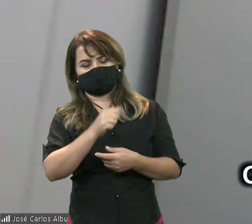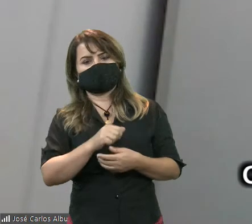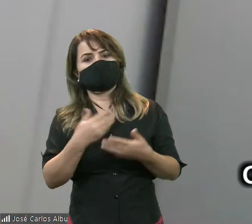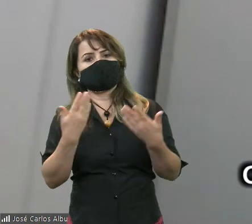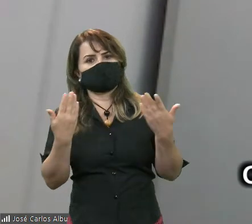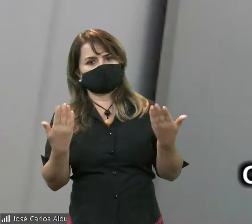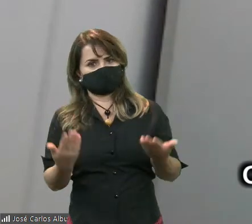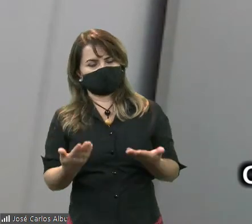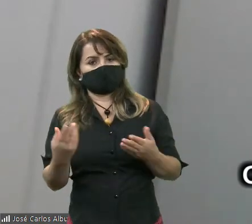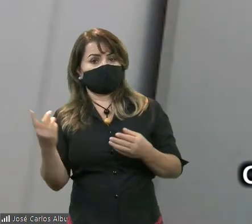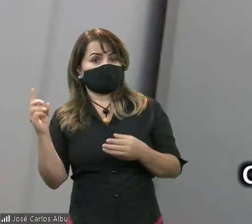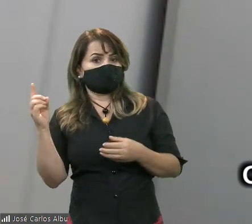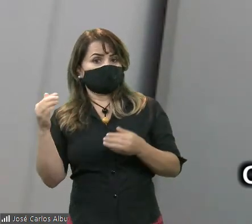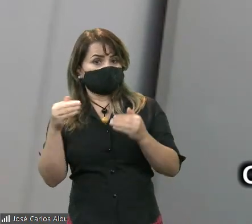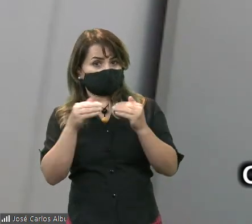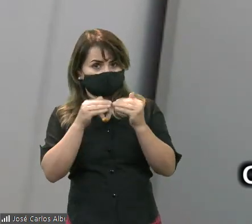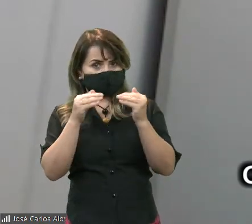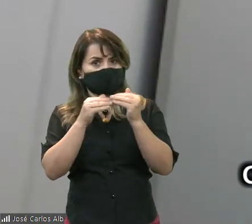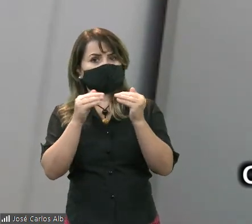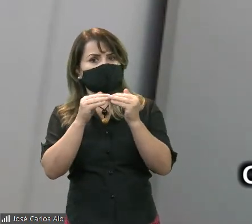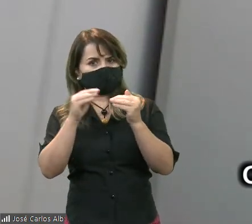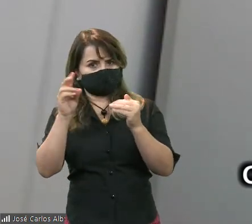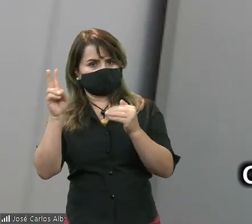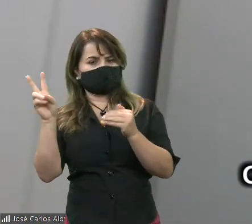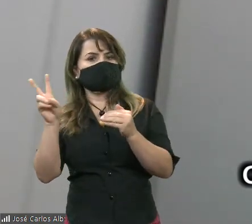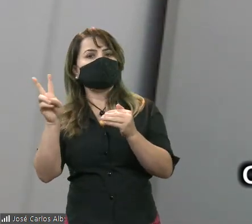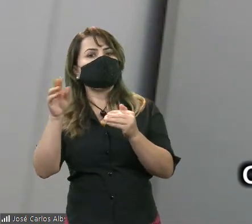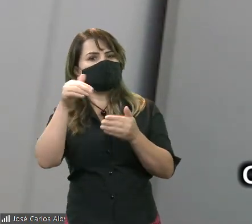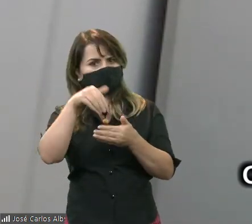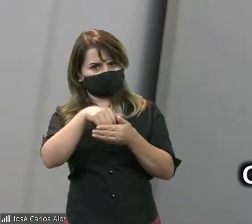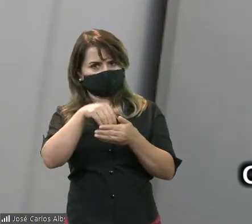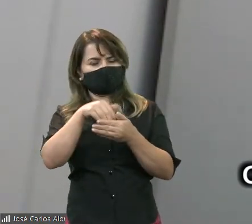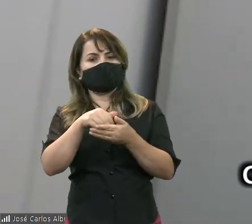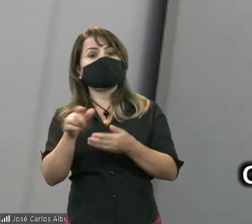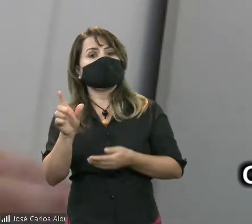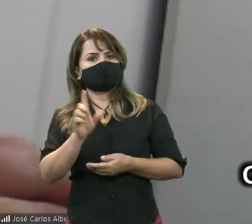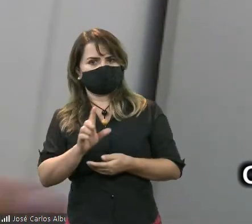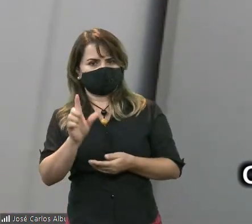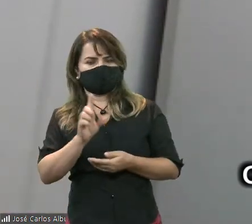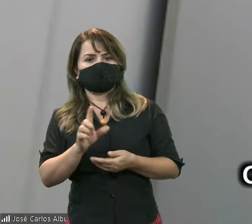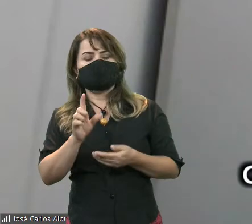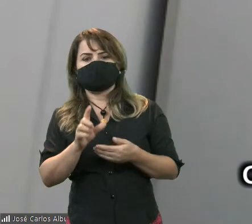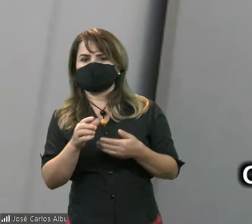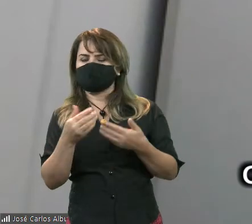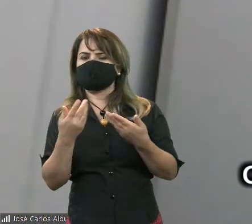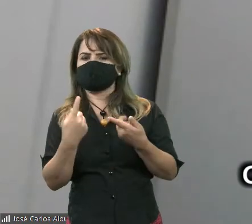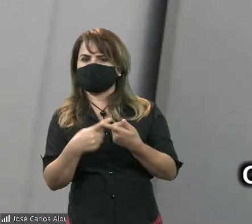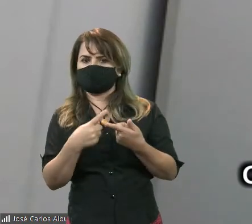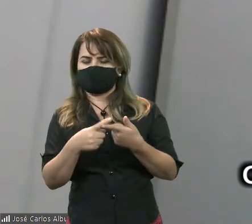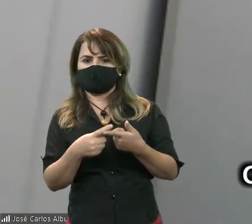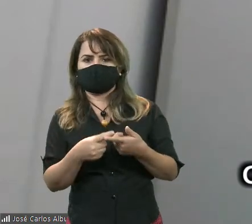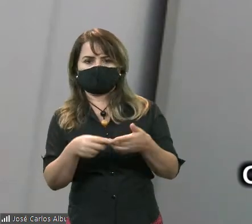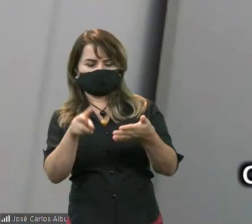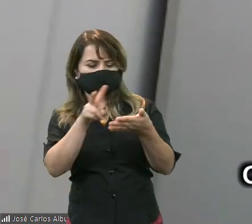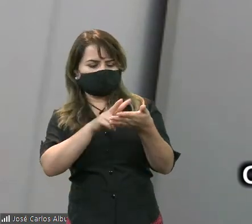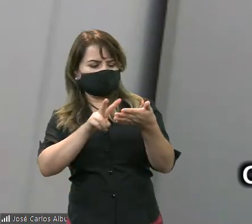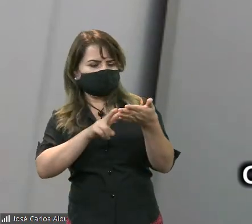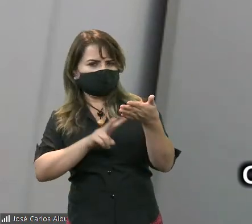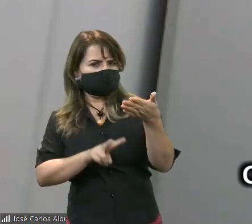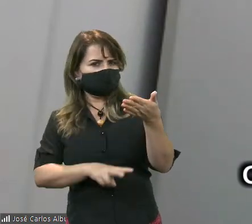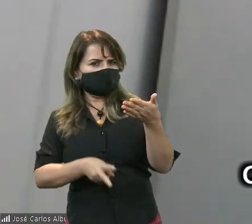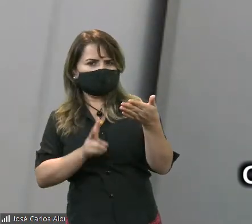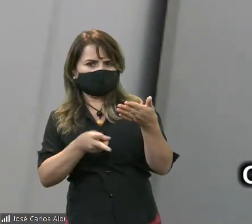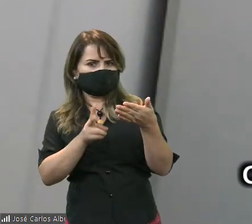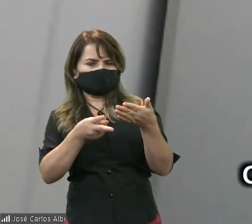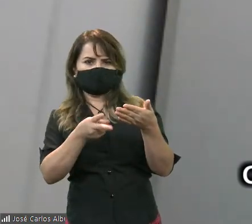favorável, vou votar favoravelmente. Tenho aqui debruçado já por diversas vezes, feito requerimento para nós